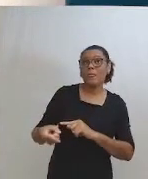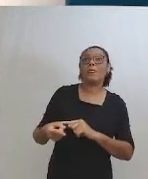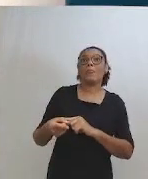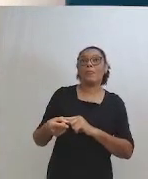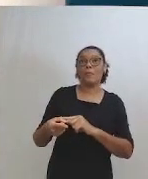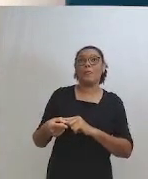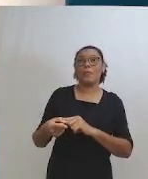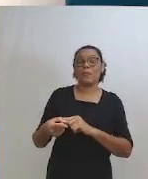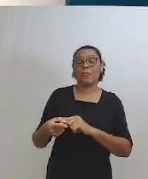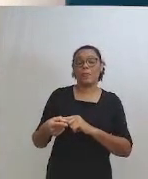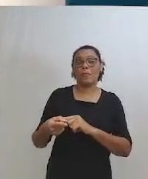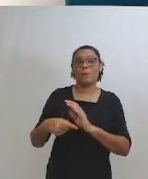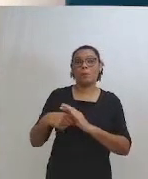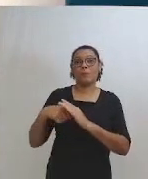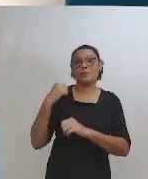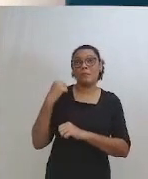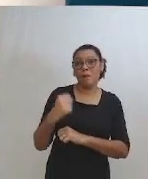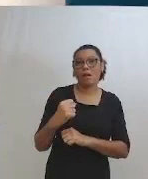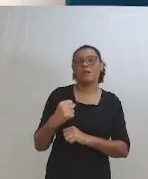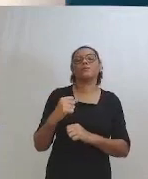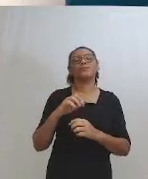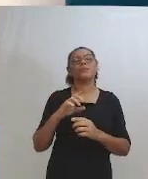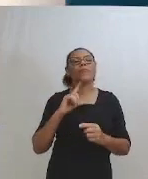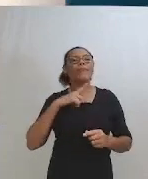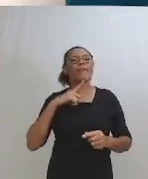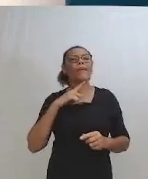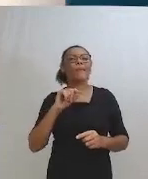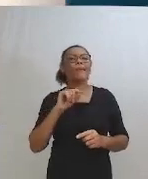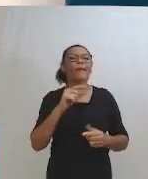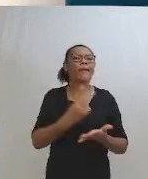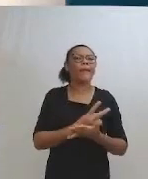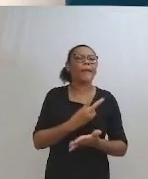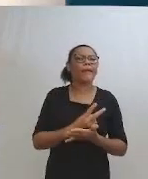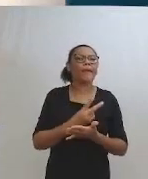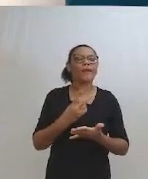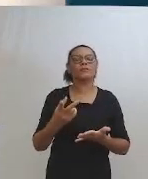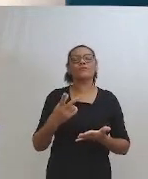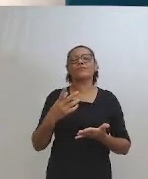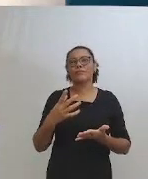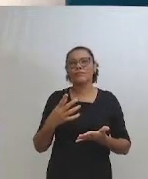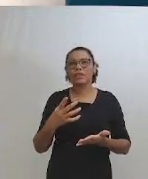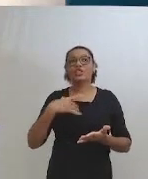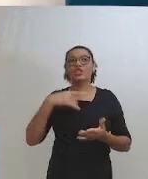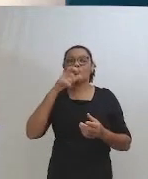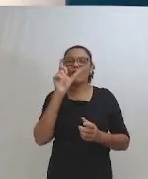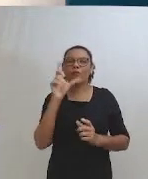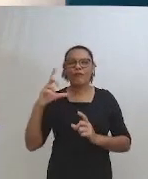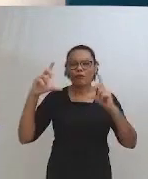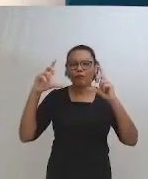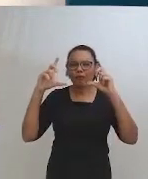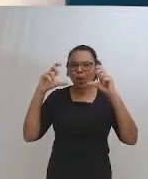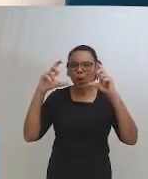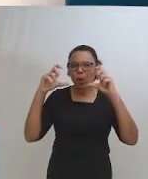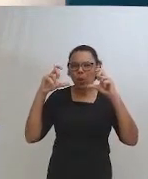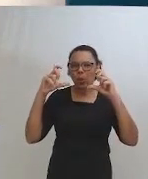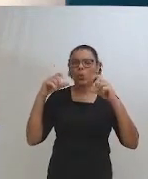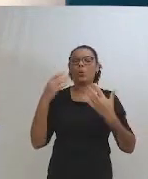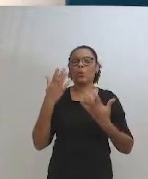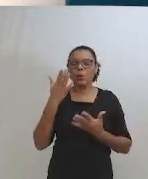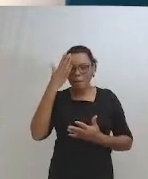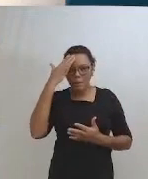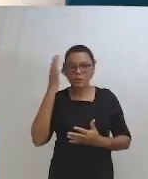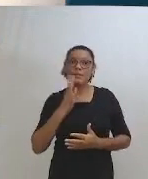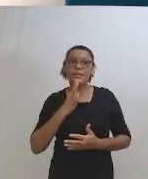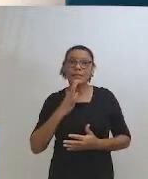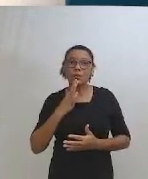Aponta uma irregularidade na utilização do reconhecimento fotográfico e pretendendo assim o trancamento da